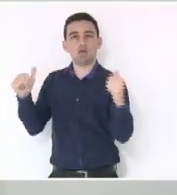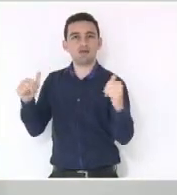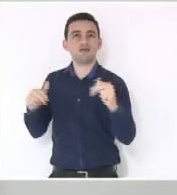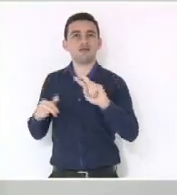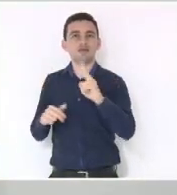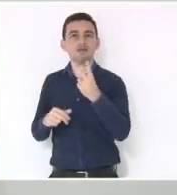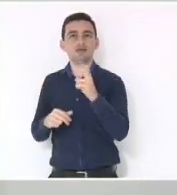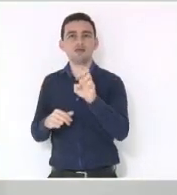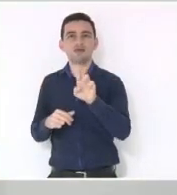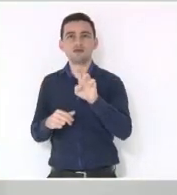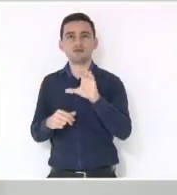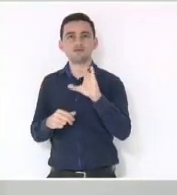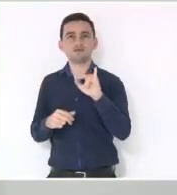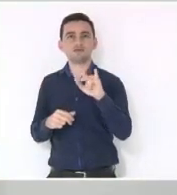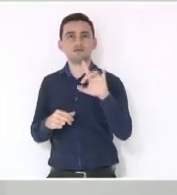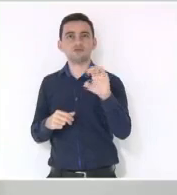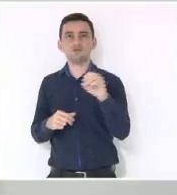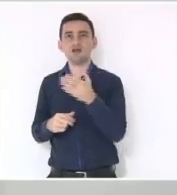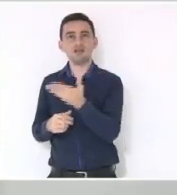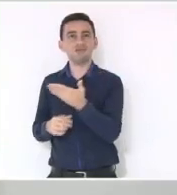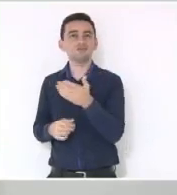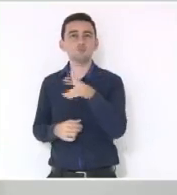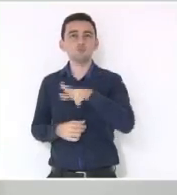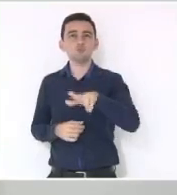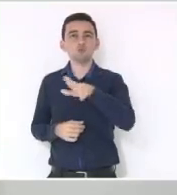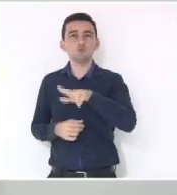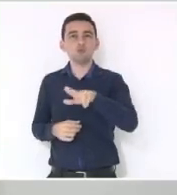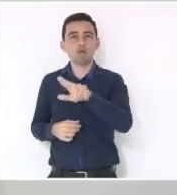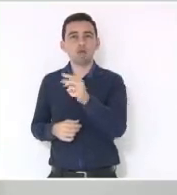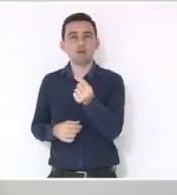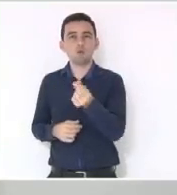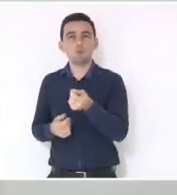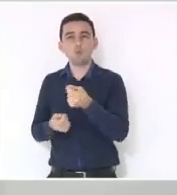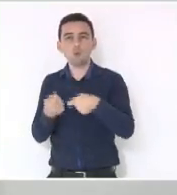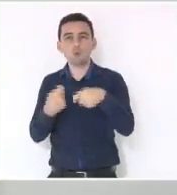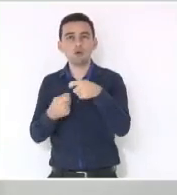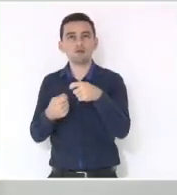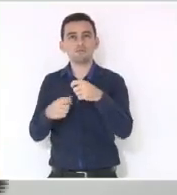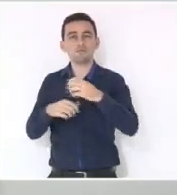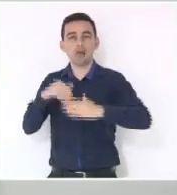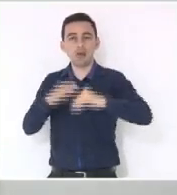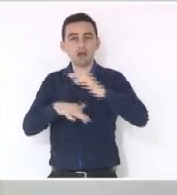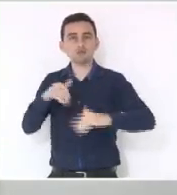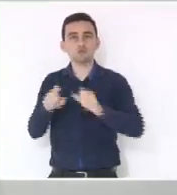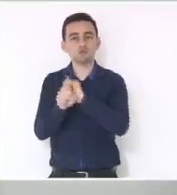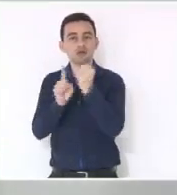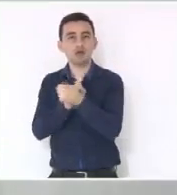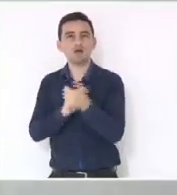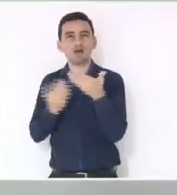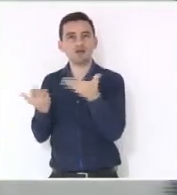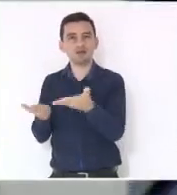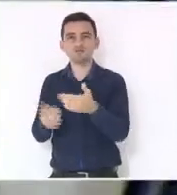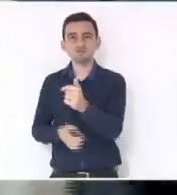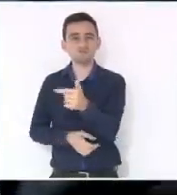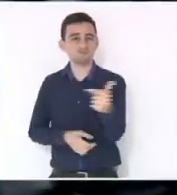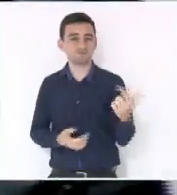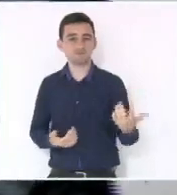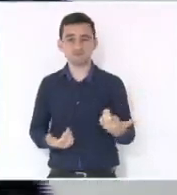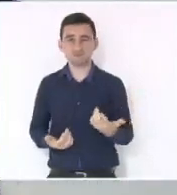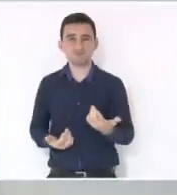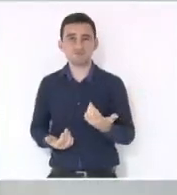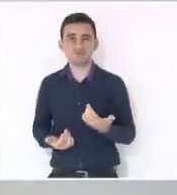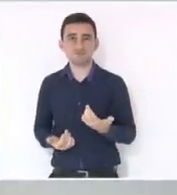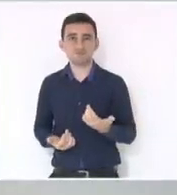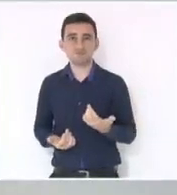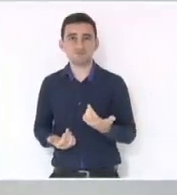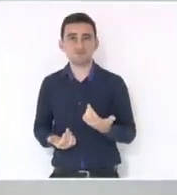de utilidade econômica, prática, social, não tem nenhum,